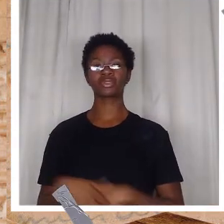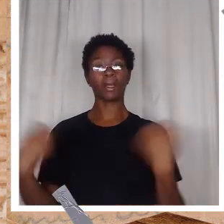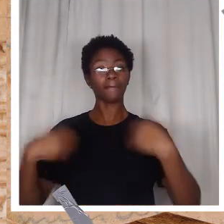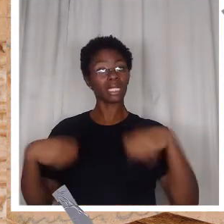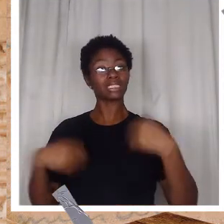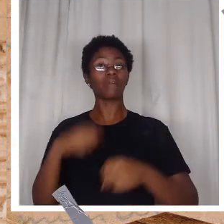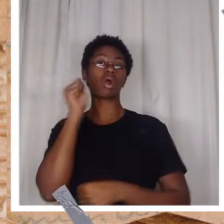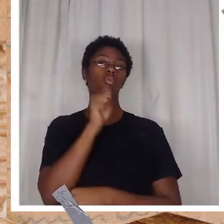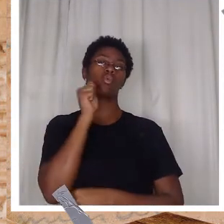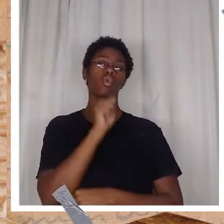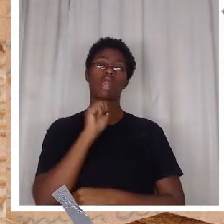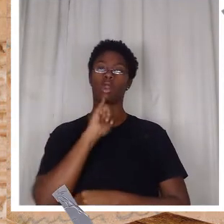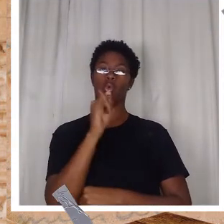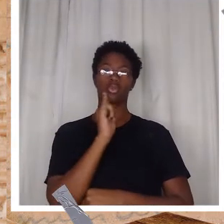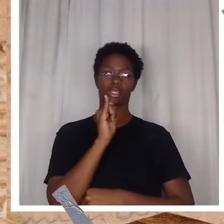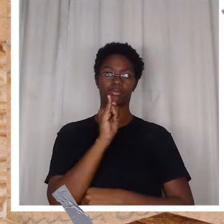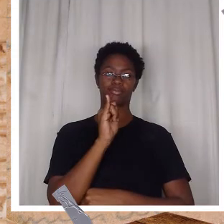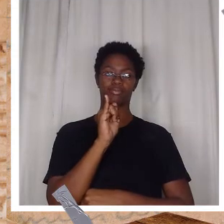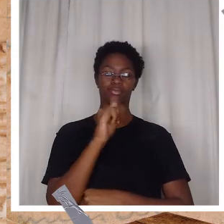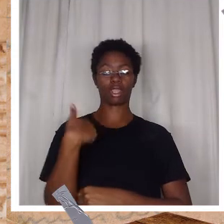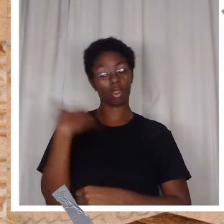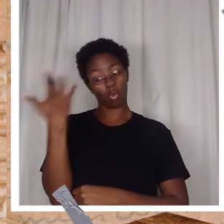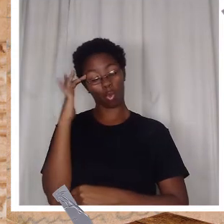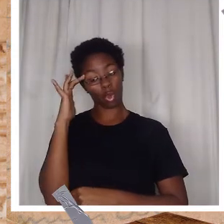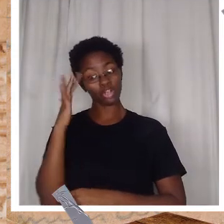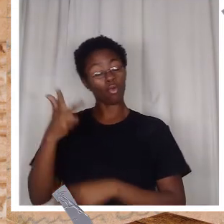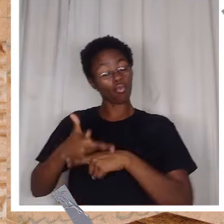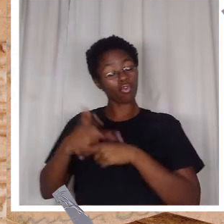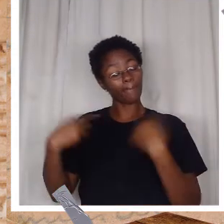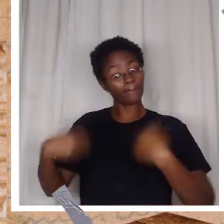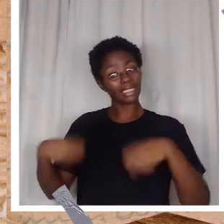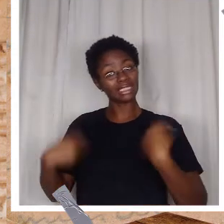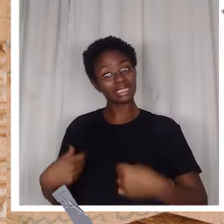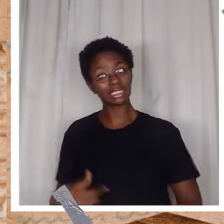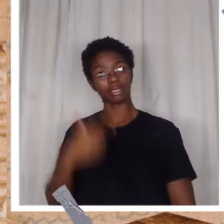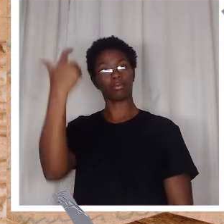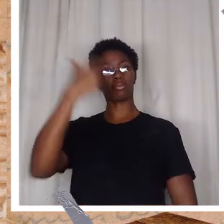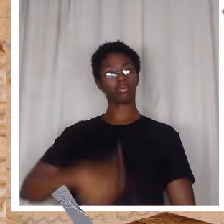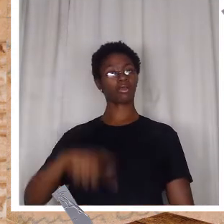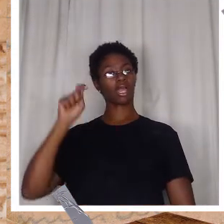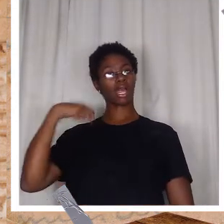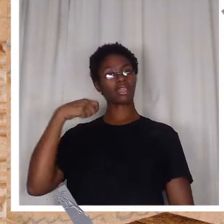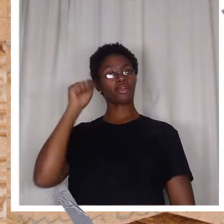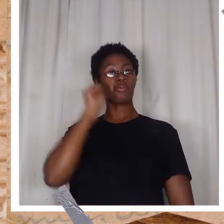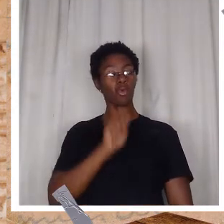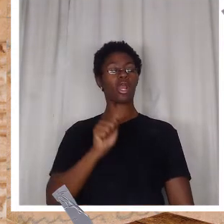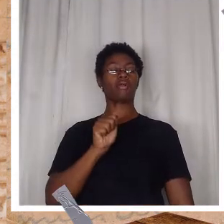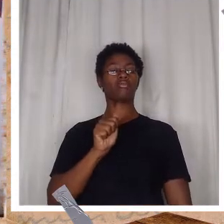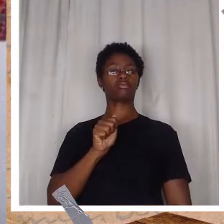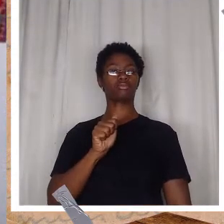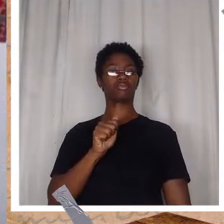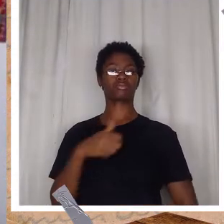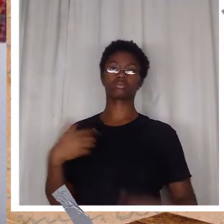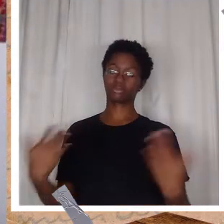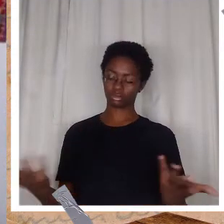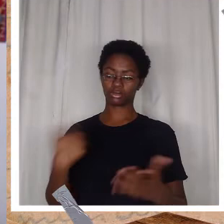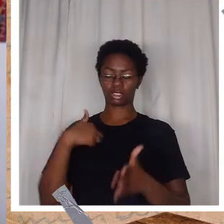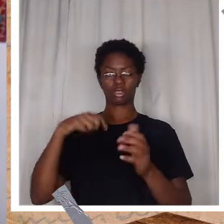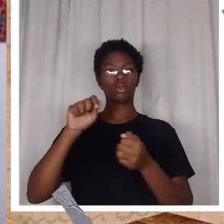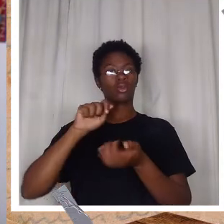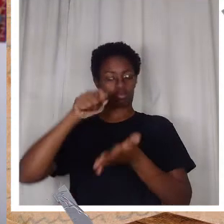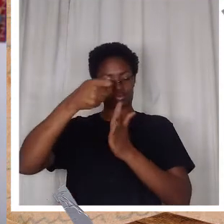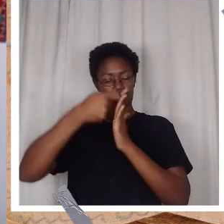Eu sempre pensei que o filme deveria ser feito por uma mulher. Então, eu fiz um arco dramático